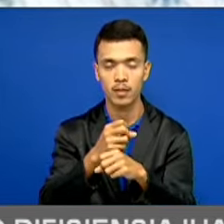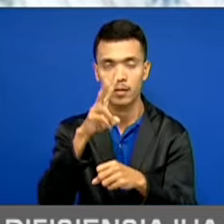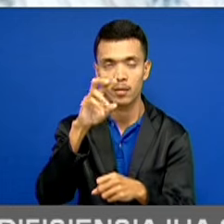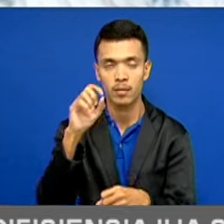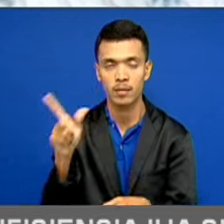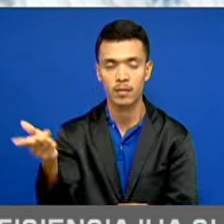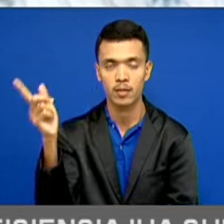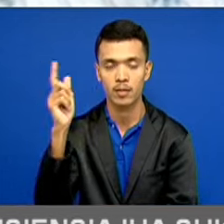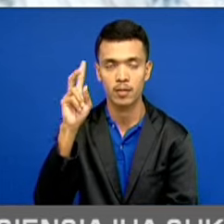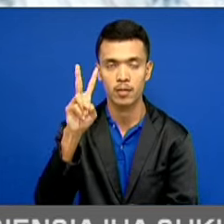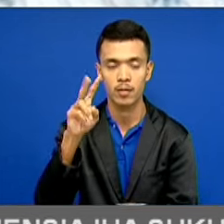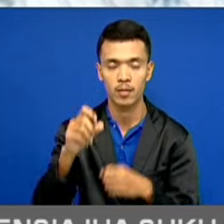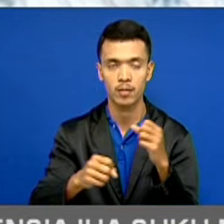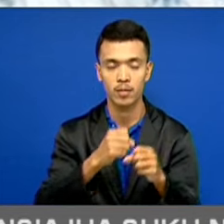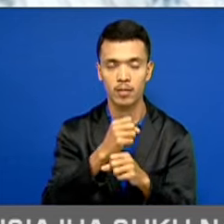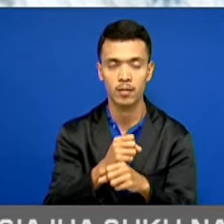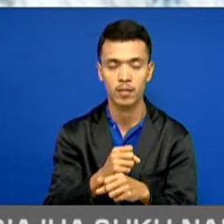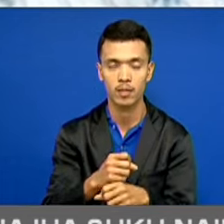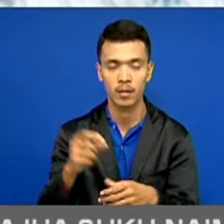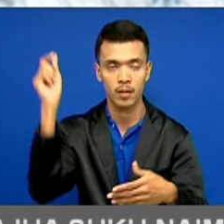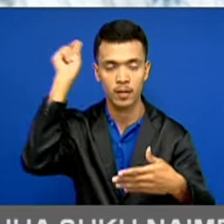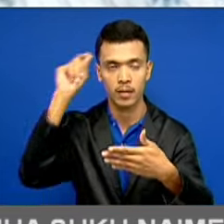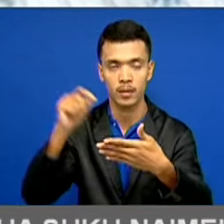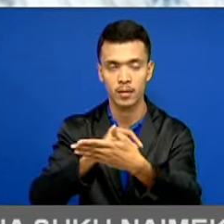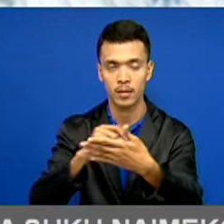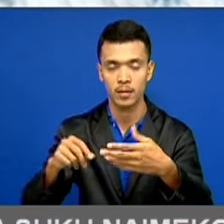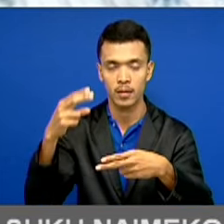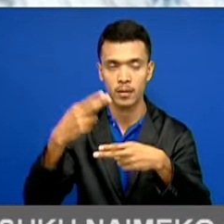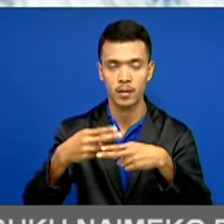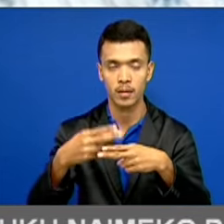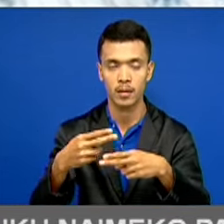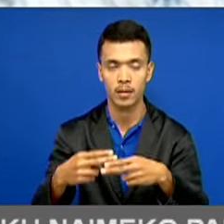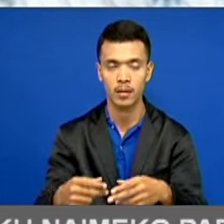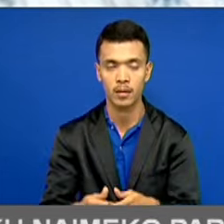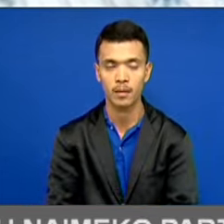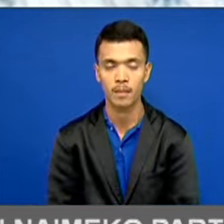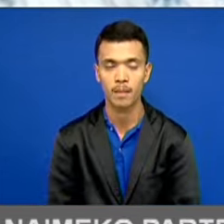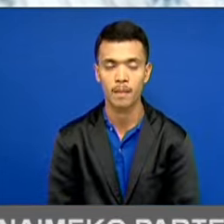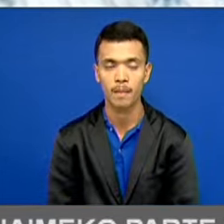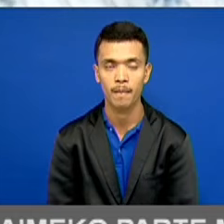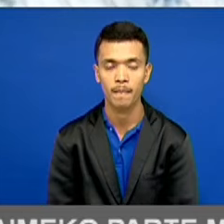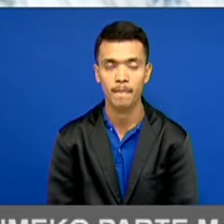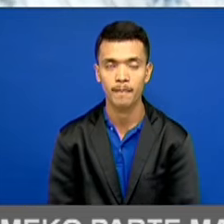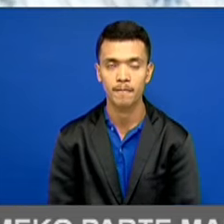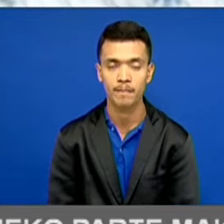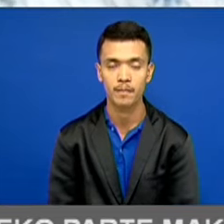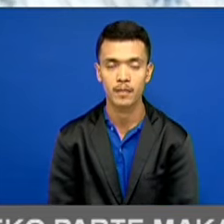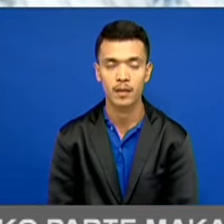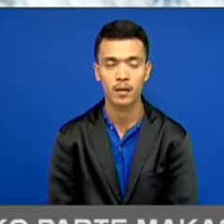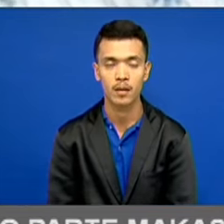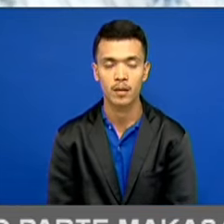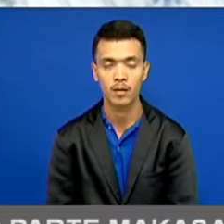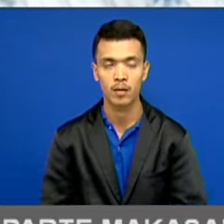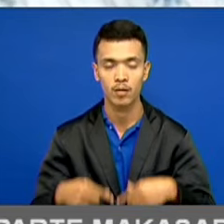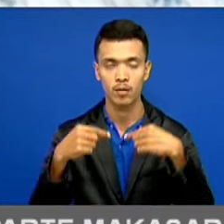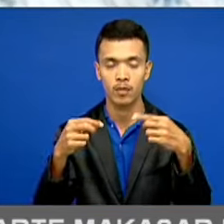2022-2032, pós, cita e tabu Sira Necunar, e a prevenção de violência baseada em gênero de suco, não for responsabilidade do